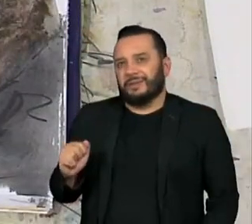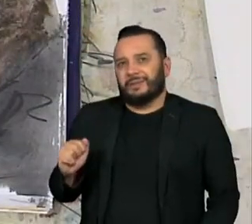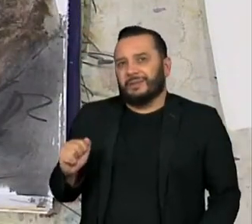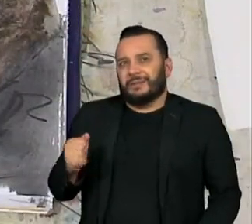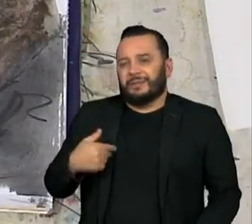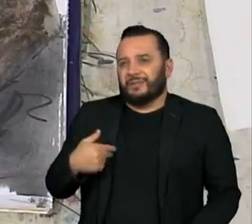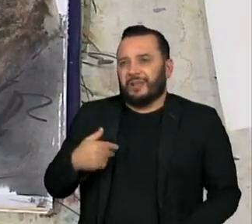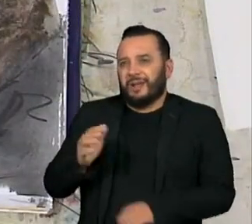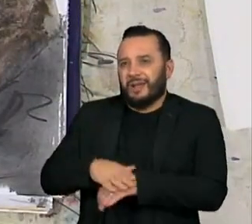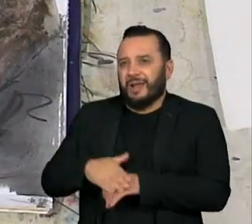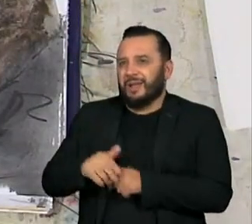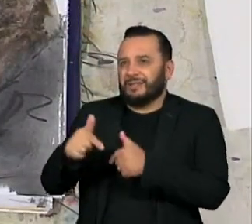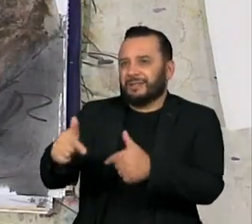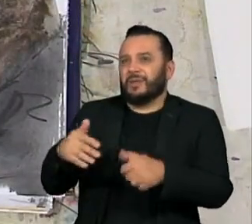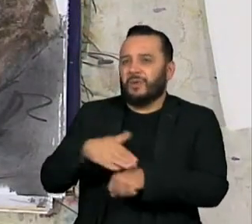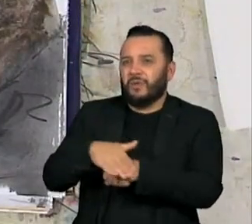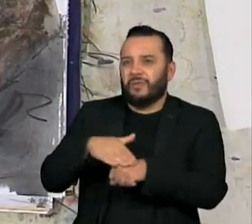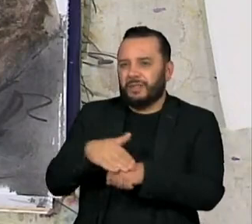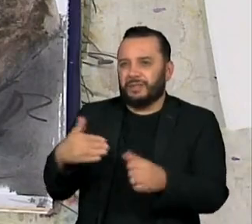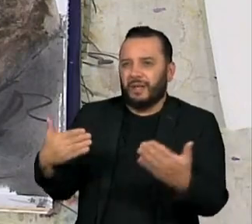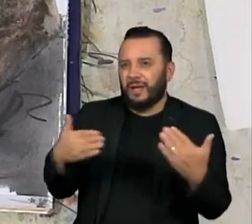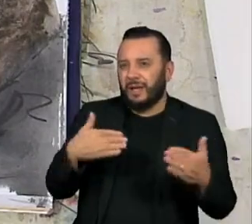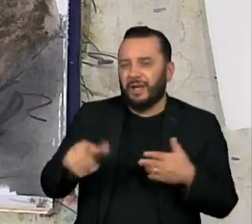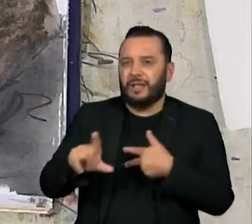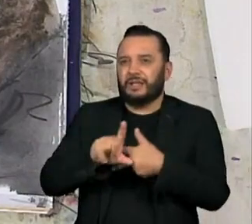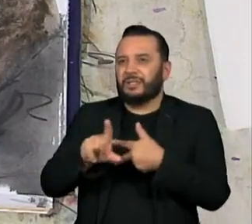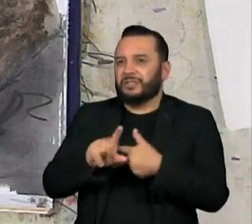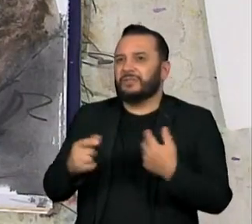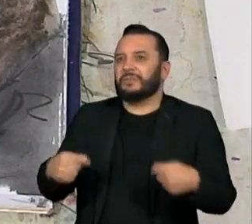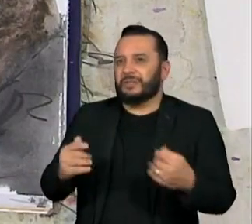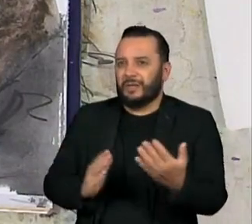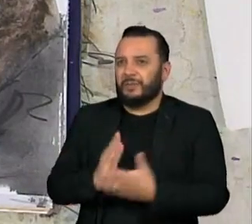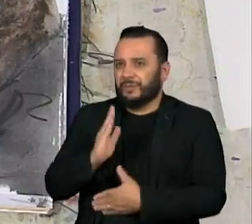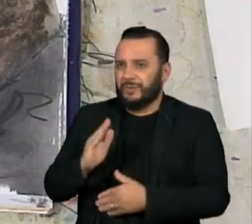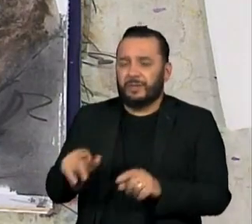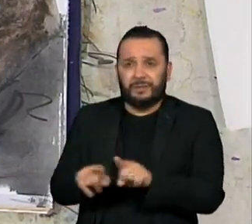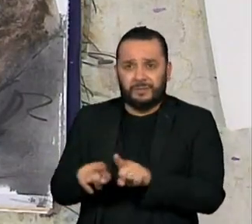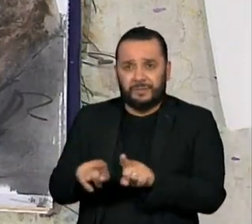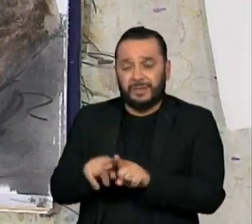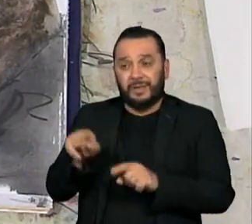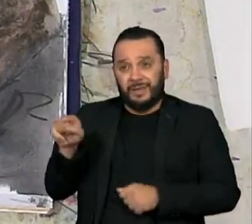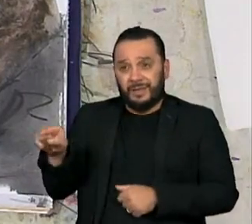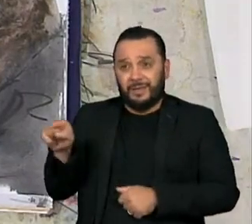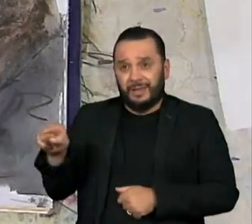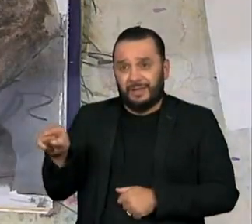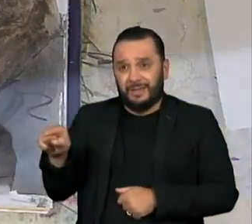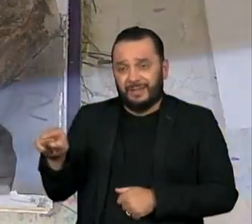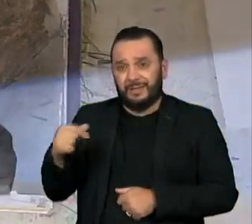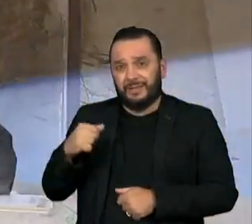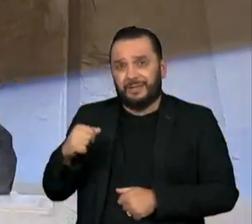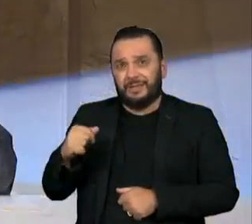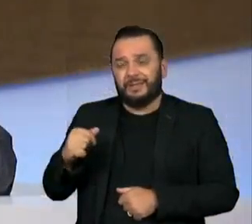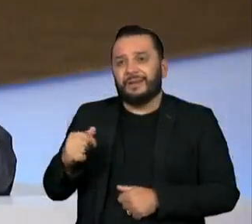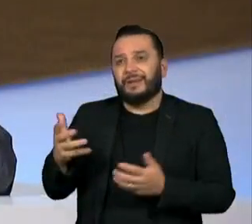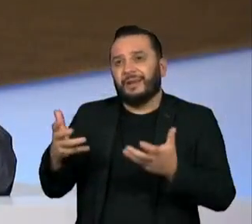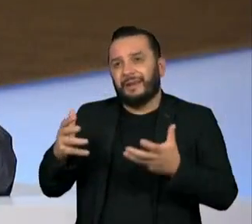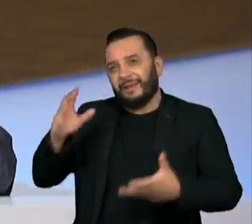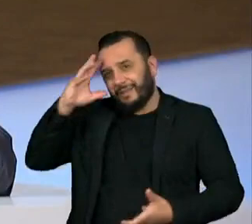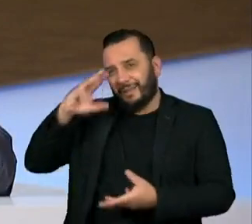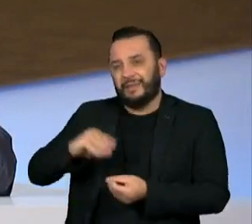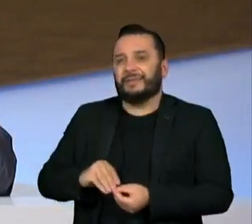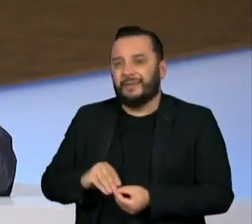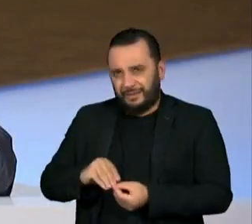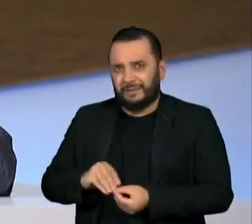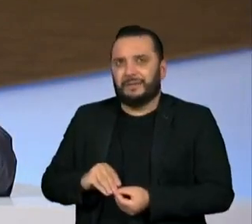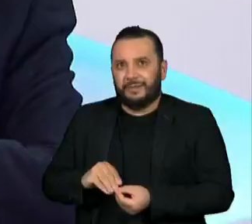agenda nem conversas com o legislativo que tem que aprovar ele se envolver pessoalmente tem que entregar procurar entender